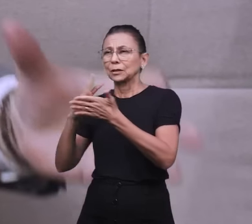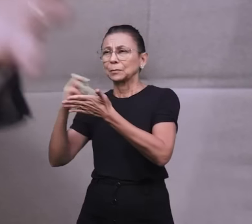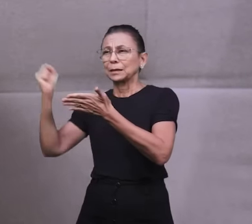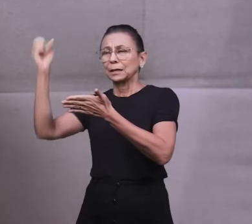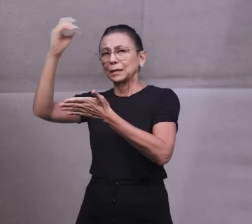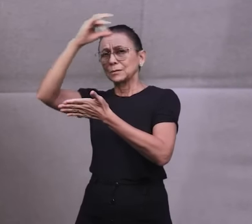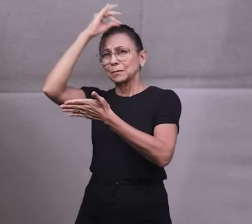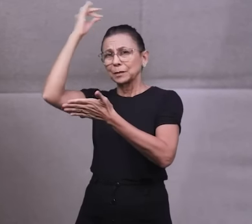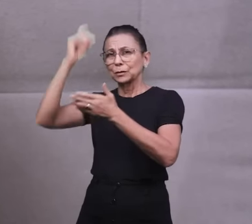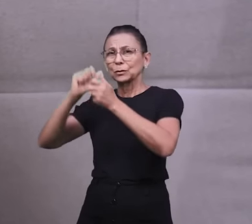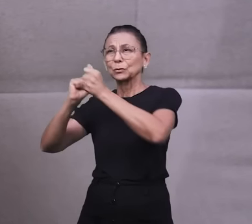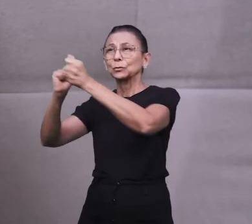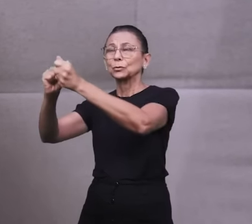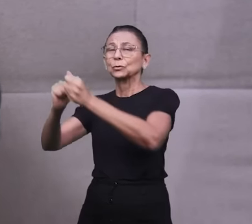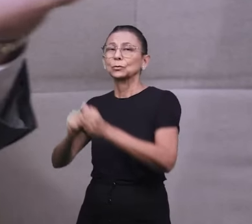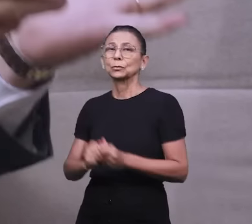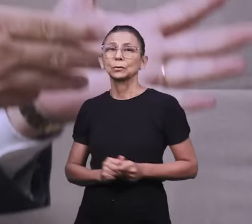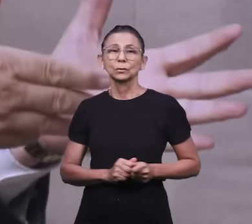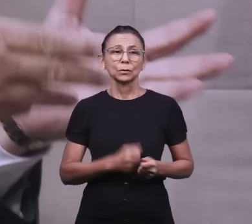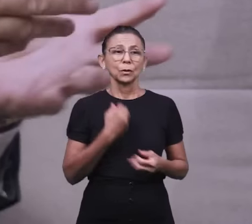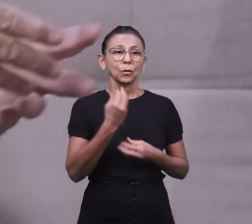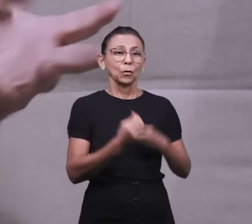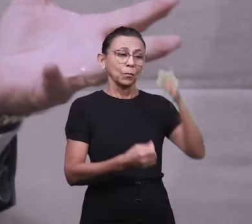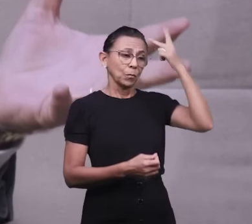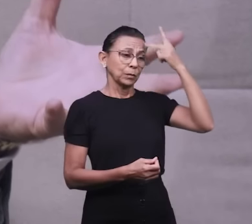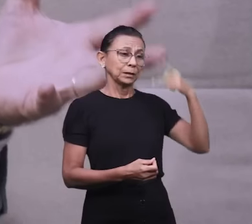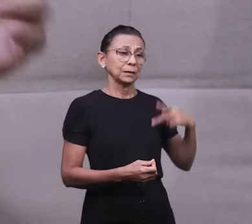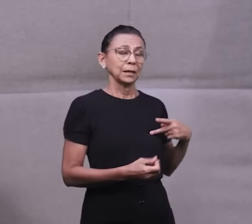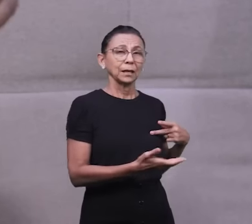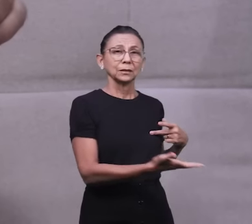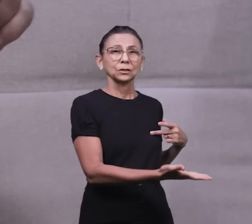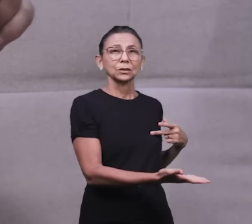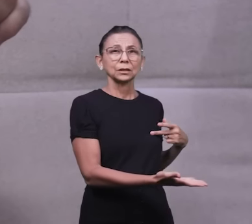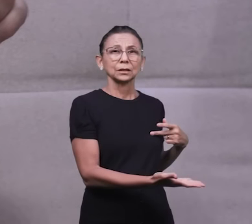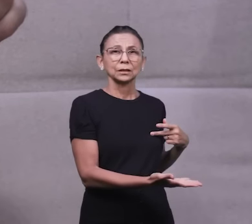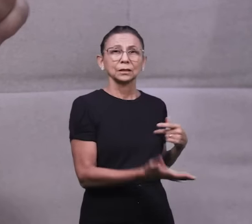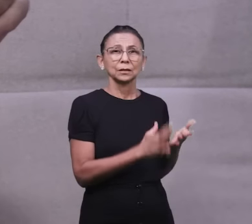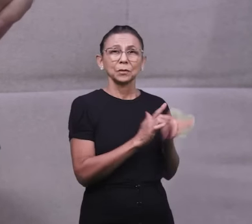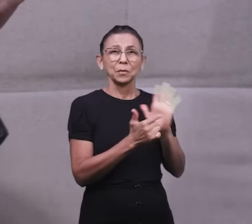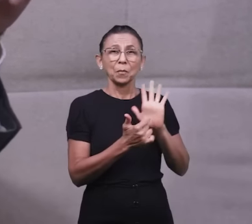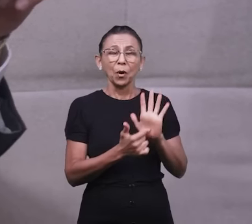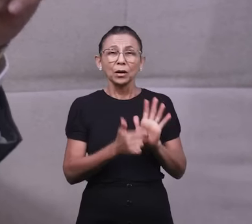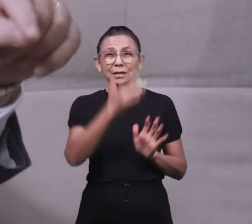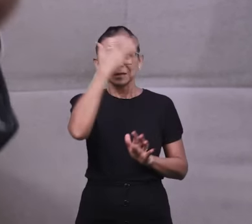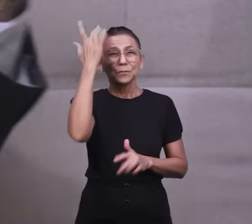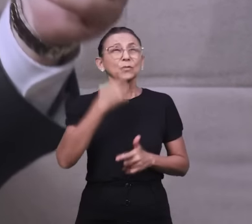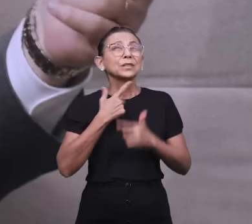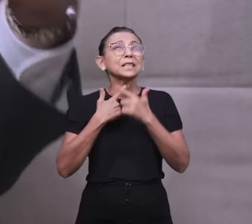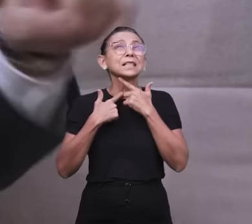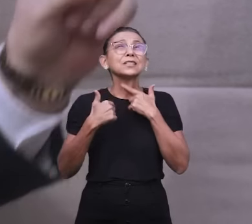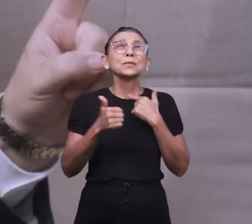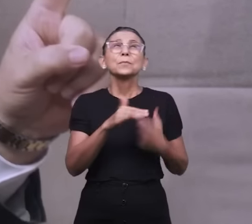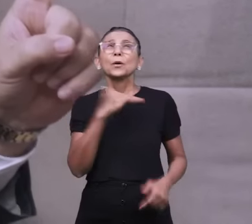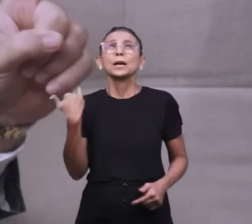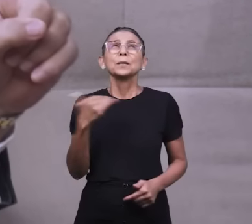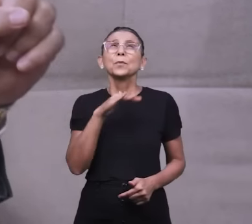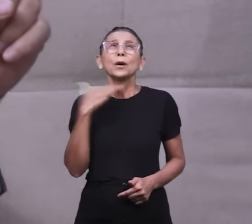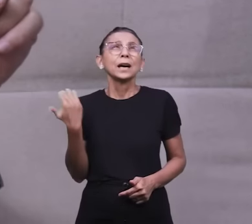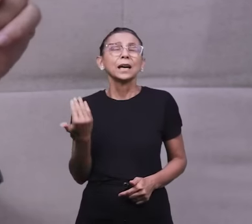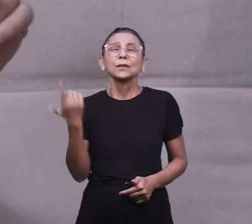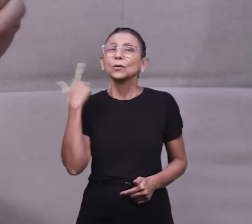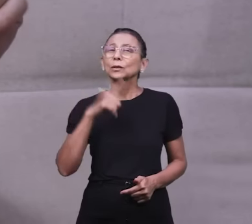com o Espírito Santo junto como é que vai ficar a situação da humanidade diz a bíblia também que muito deverão morrer e não